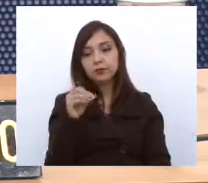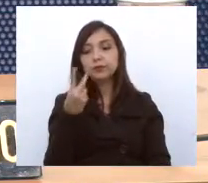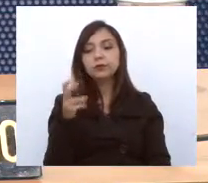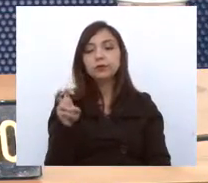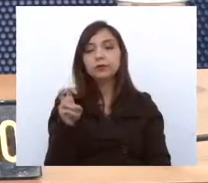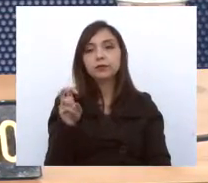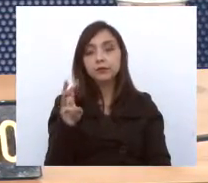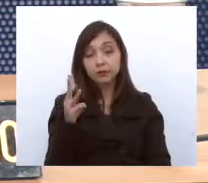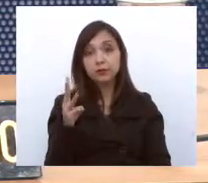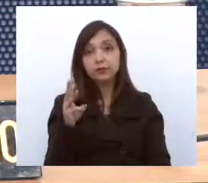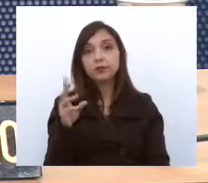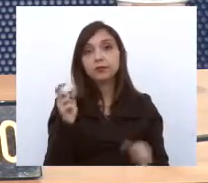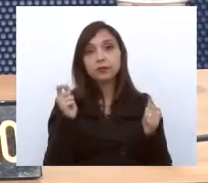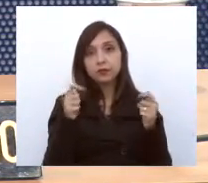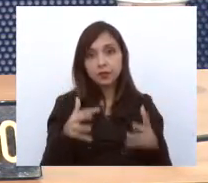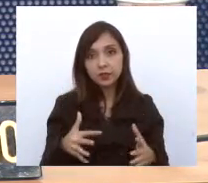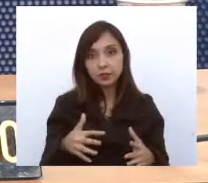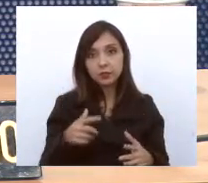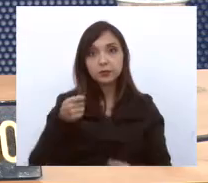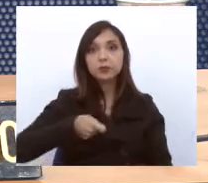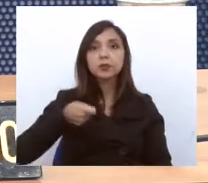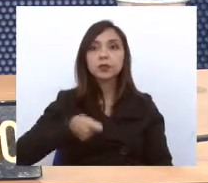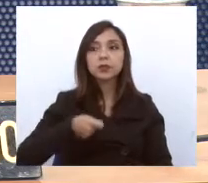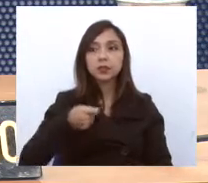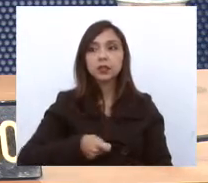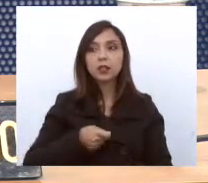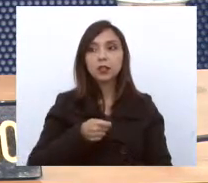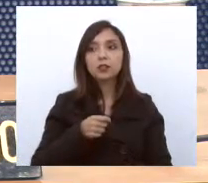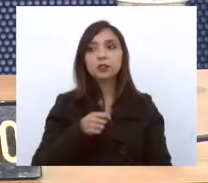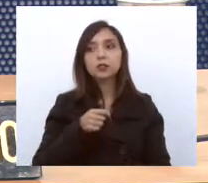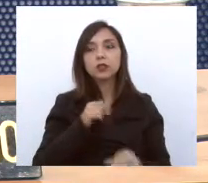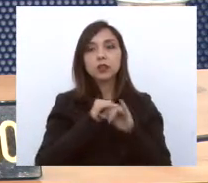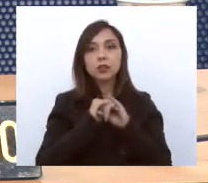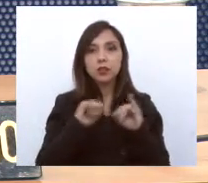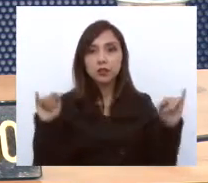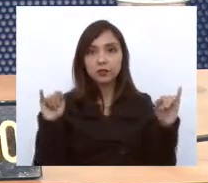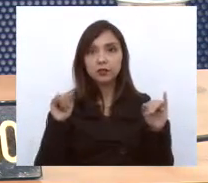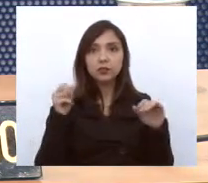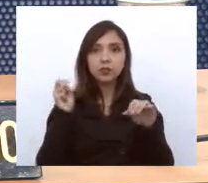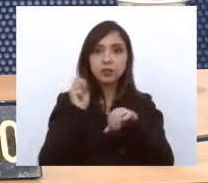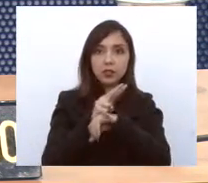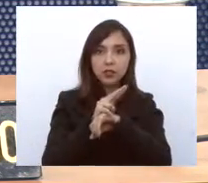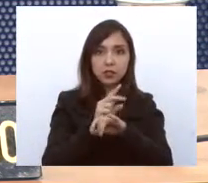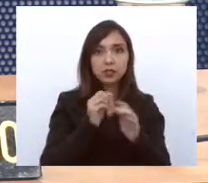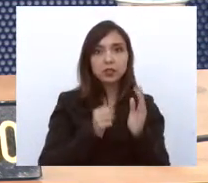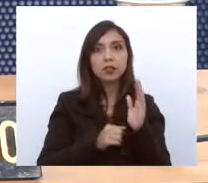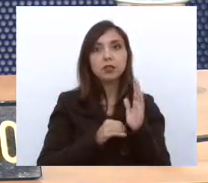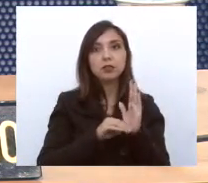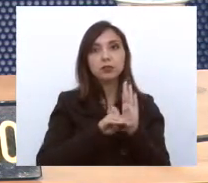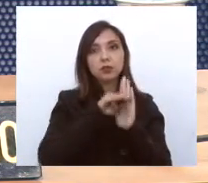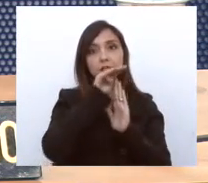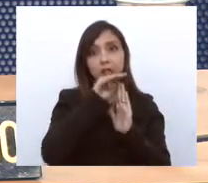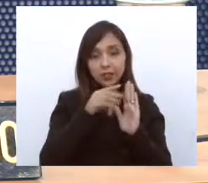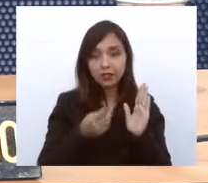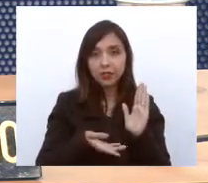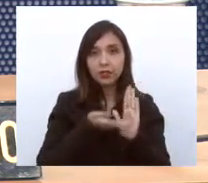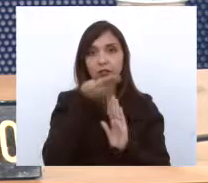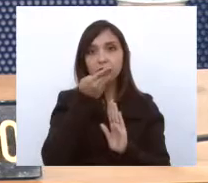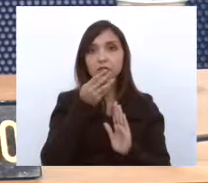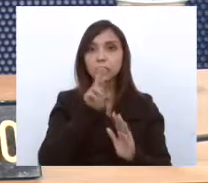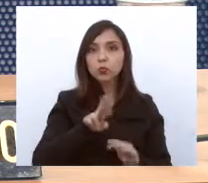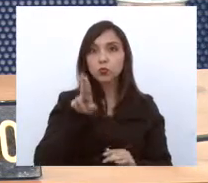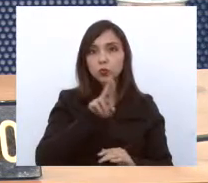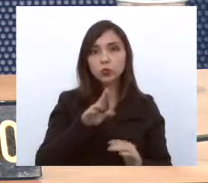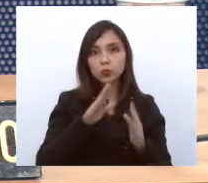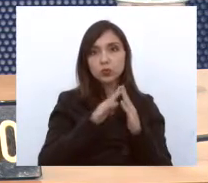3.261/2013. Dispõe sobre a obrigatoriedade de afixação de aviso na entrada dos elevadores com os dizeres: não use o elevador